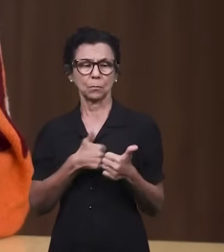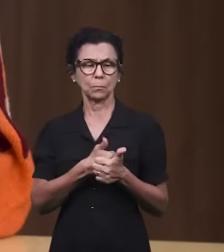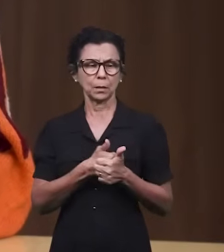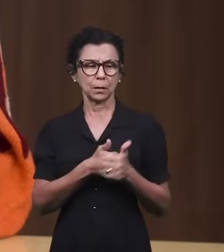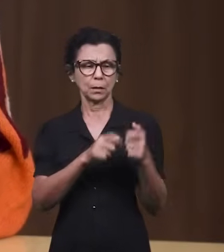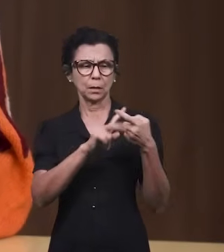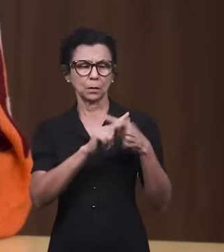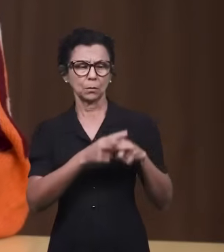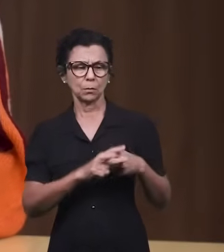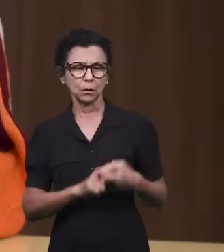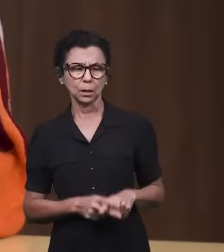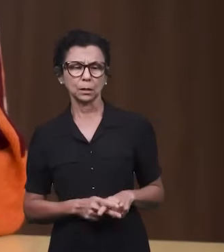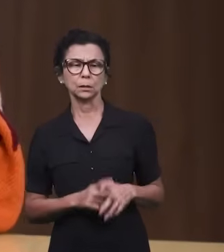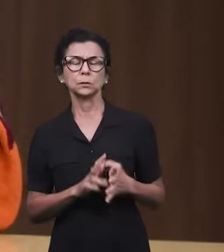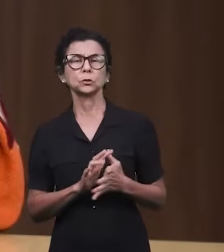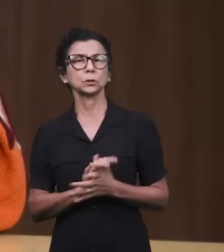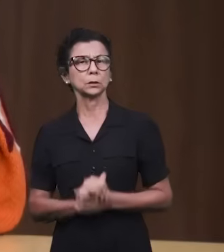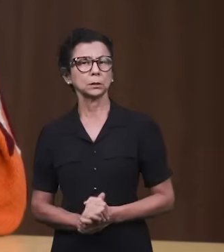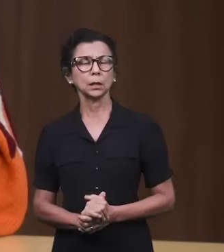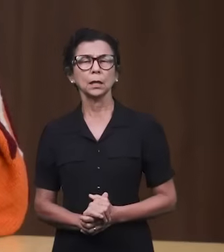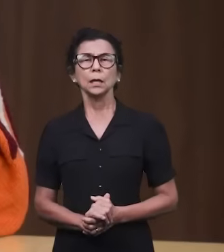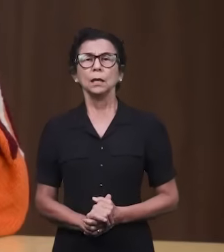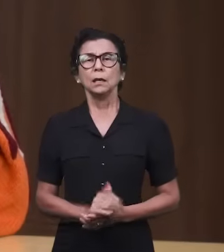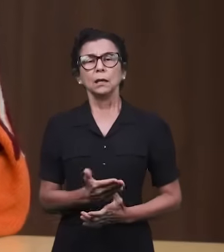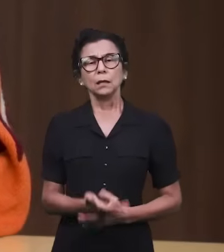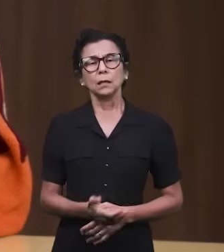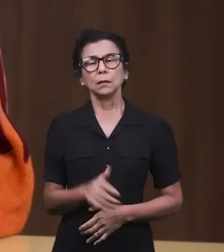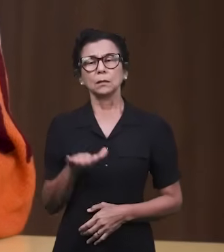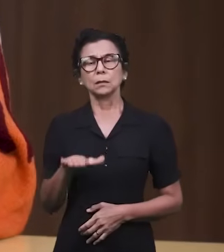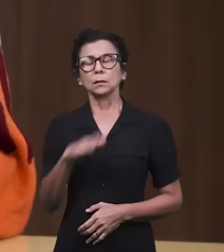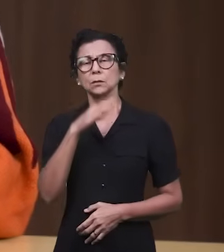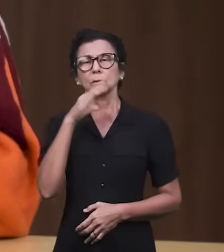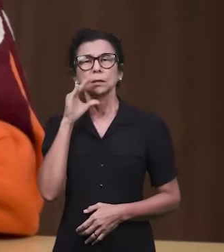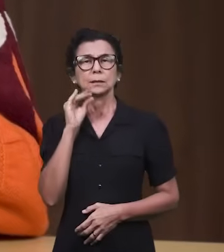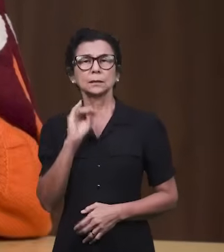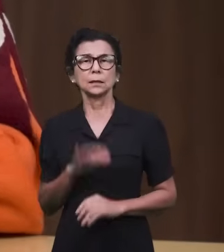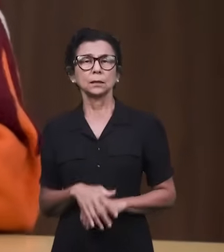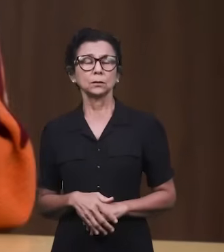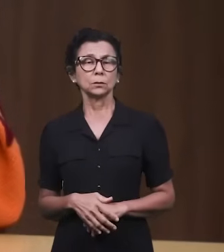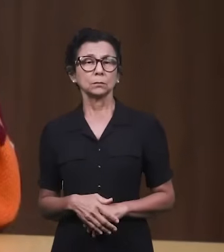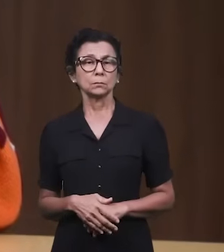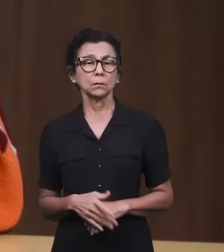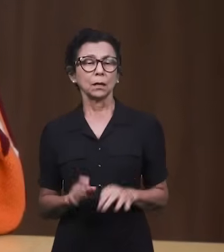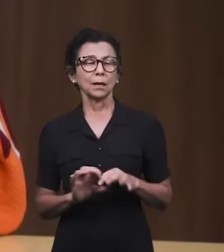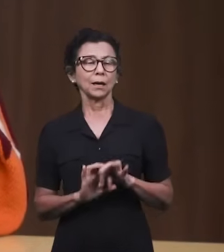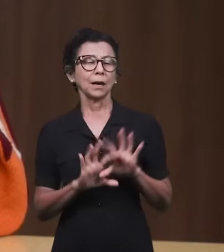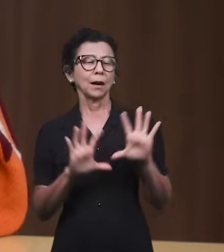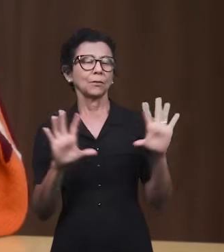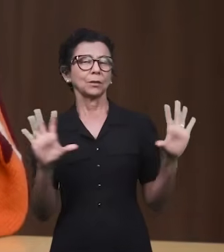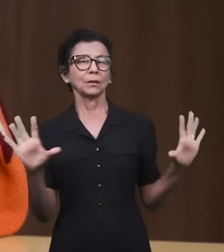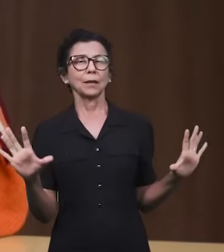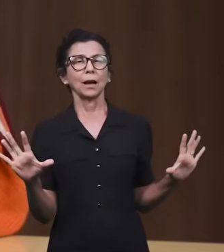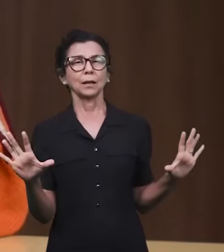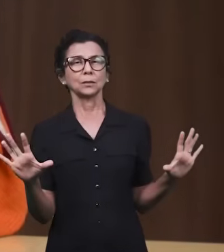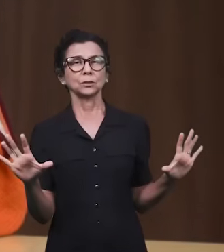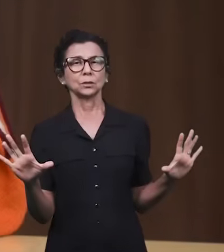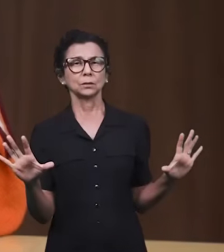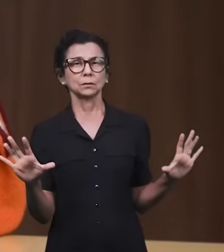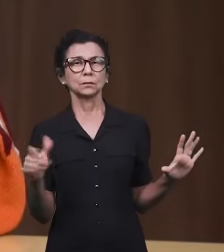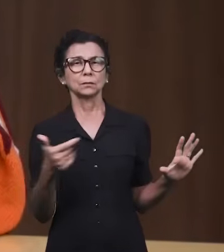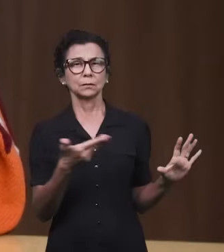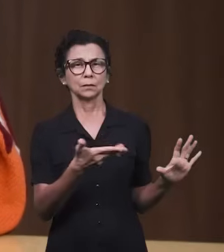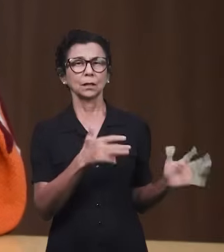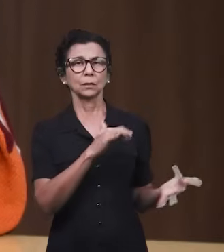com propósito e que não deixa a criança ou adolescente no caminho à mercê do que o mundo está oferecendo. E